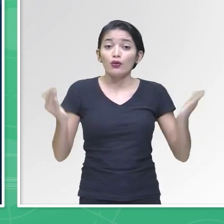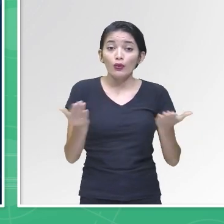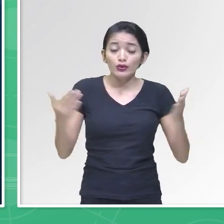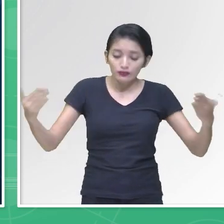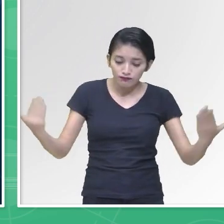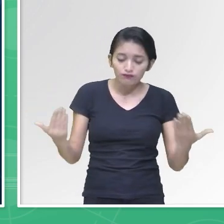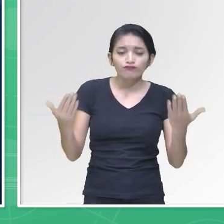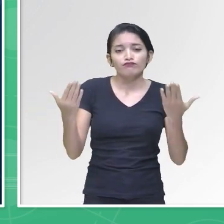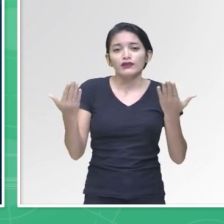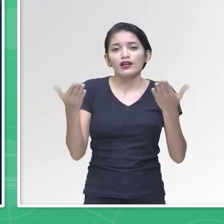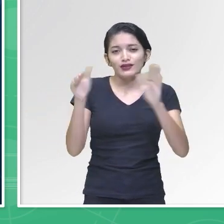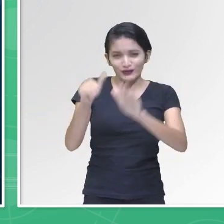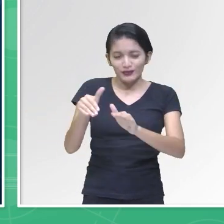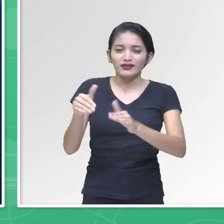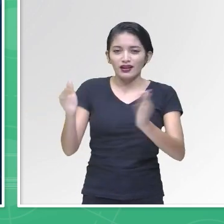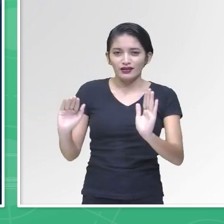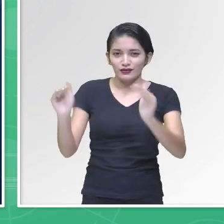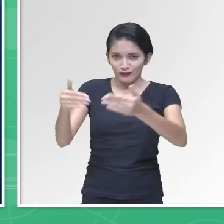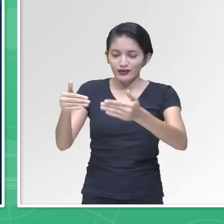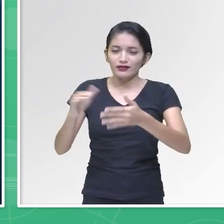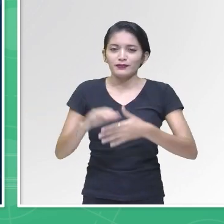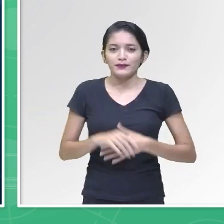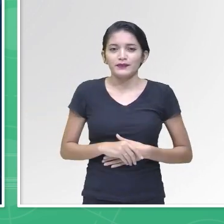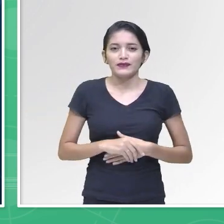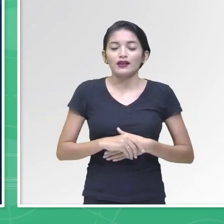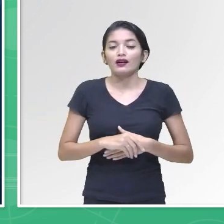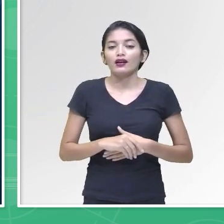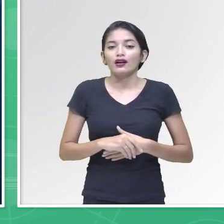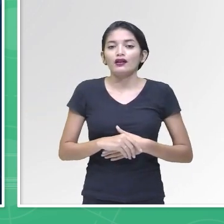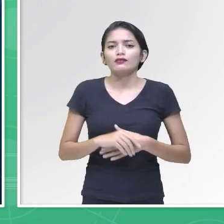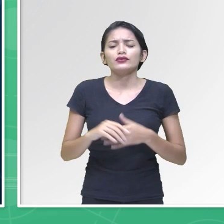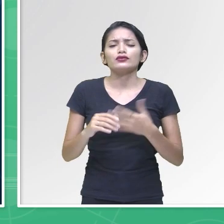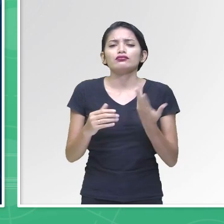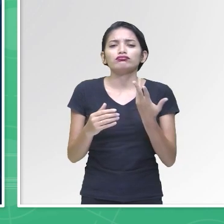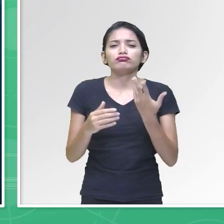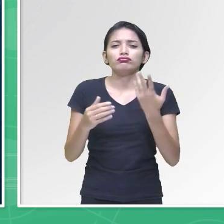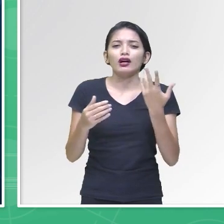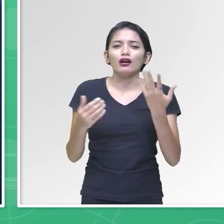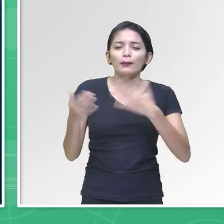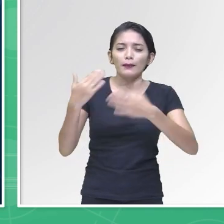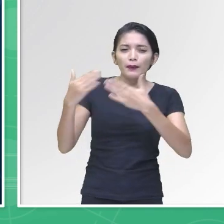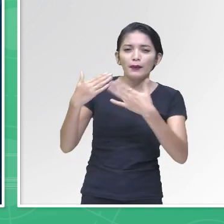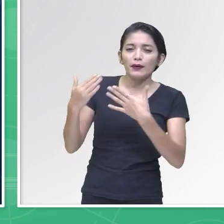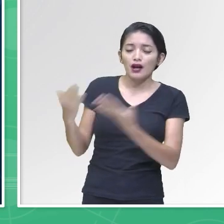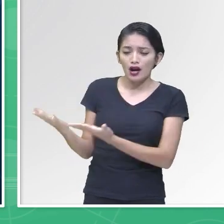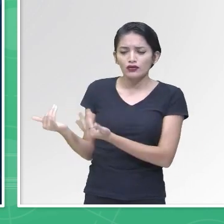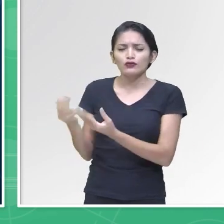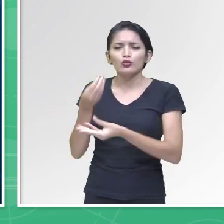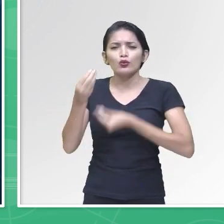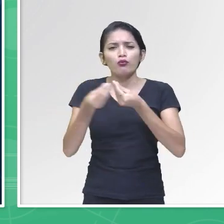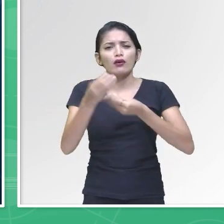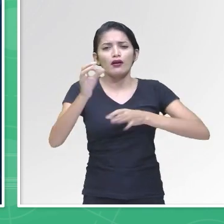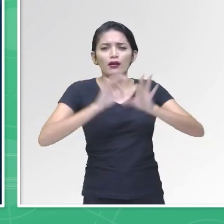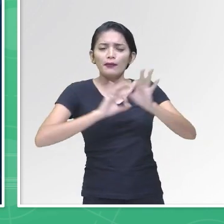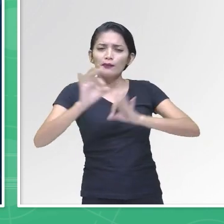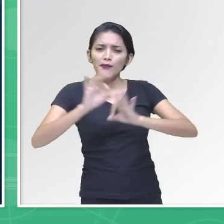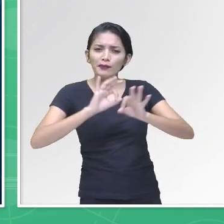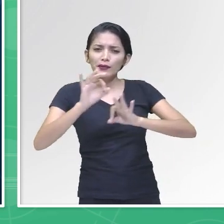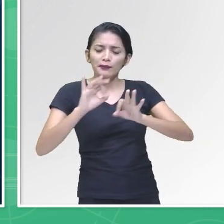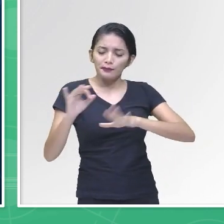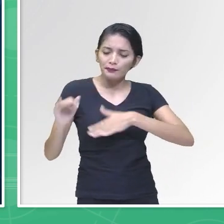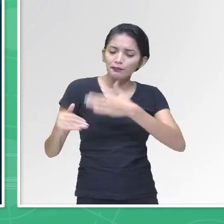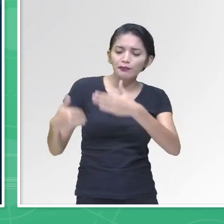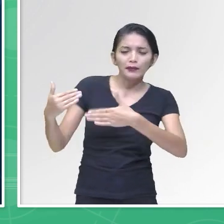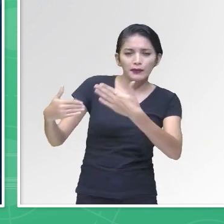especificamente, nós vamos conversar sobre a juventude como uma preparação, um tempo